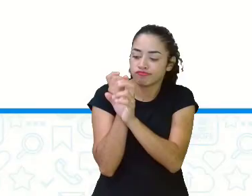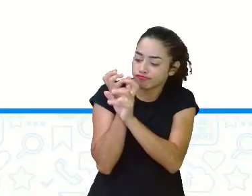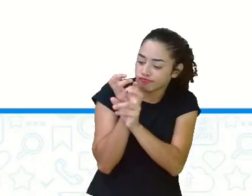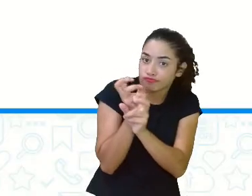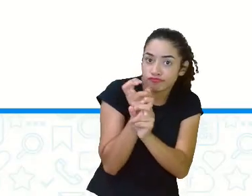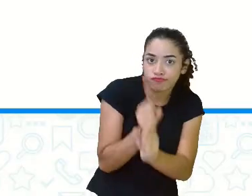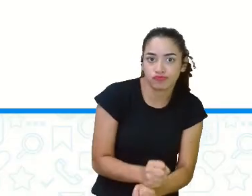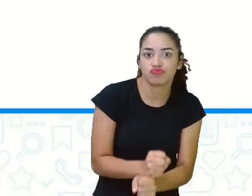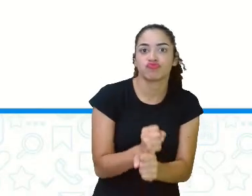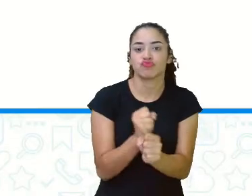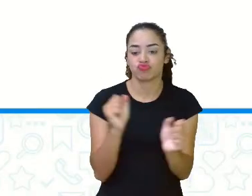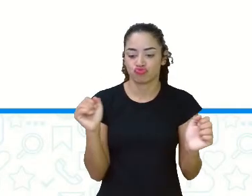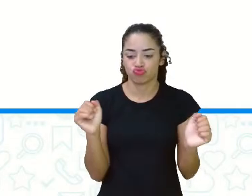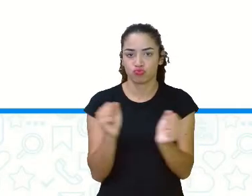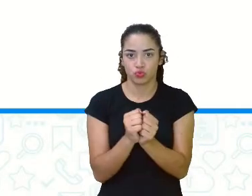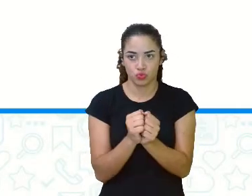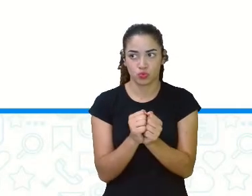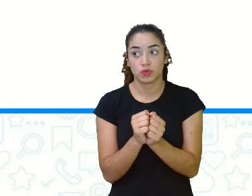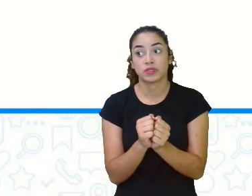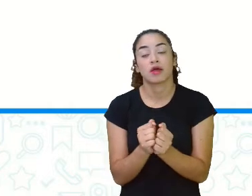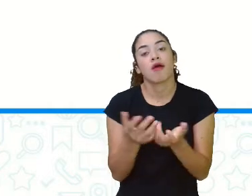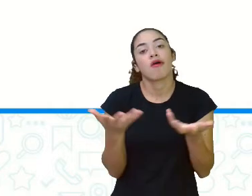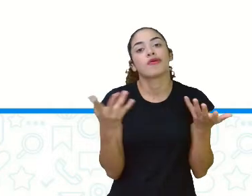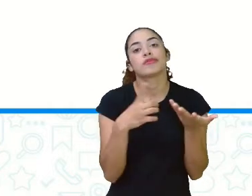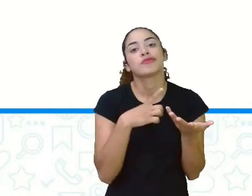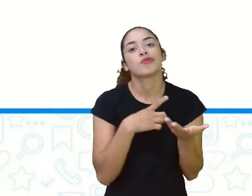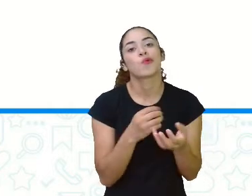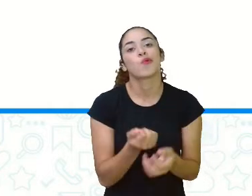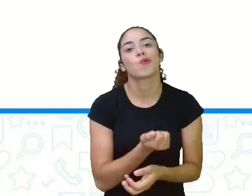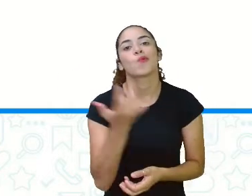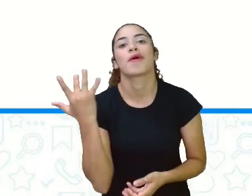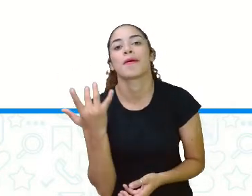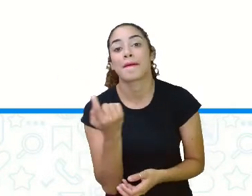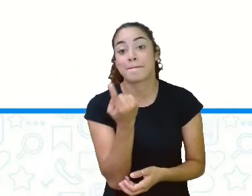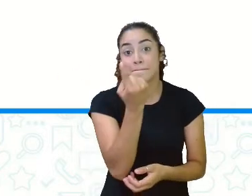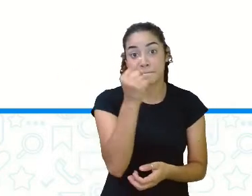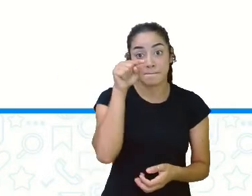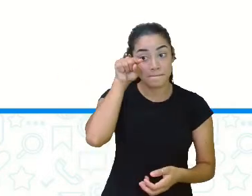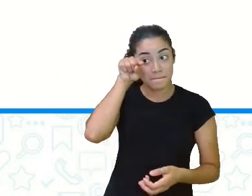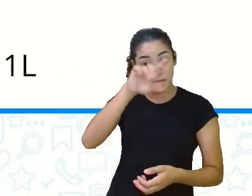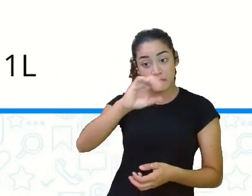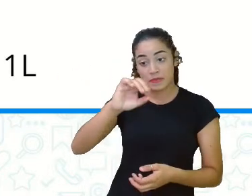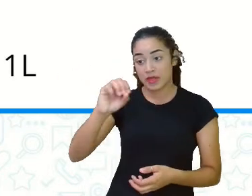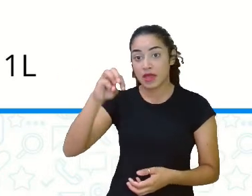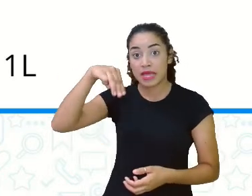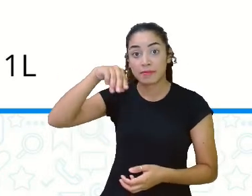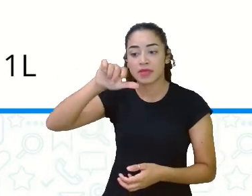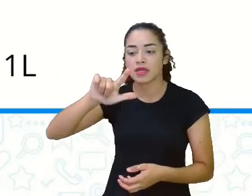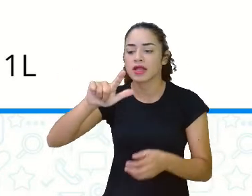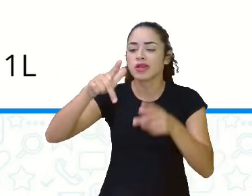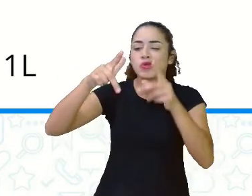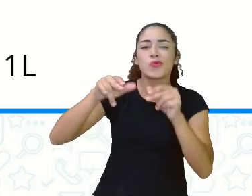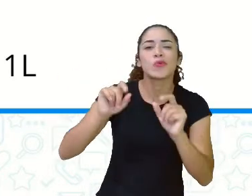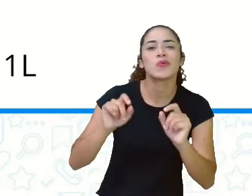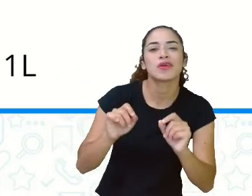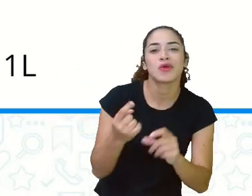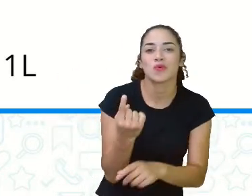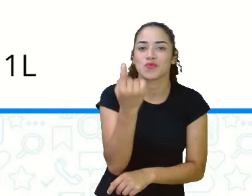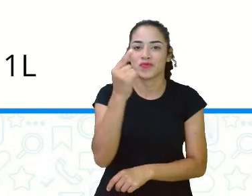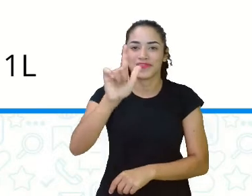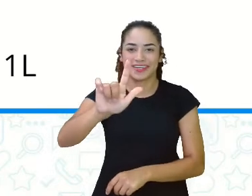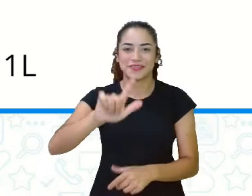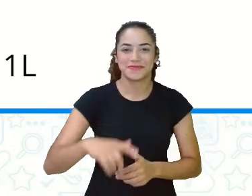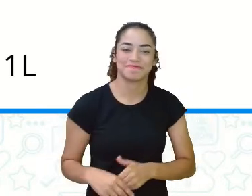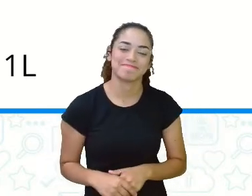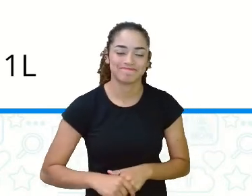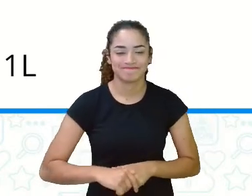Então, a gente vai ter exatamente o que aí? 1000 ml, que é o mesmo que 1